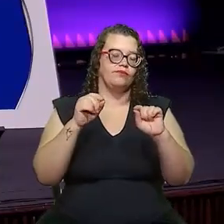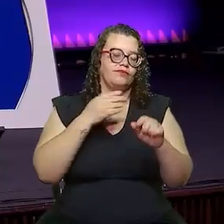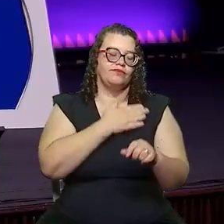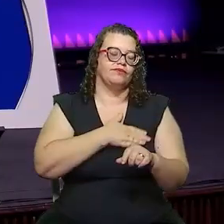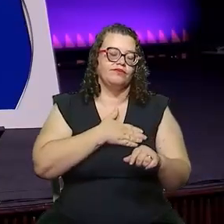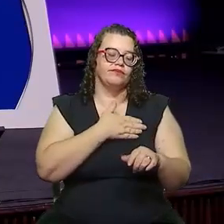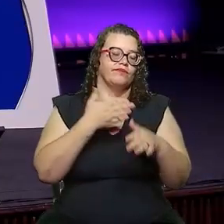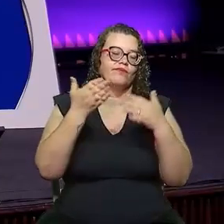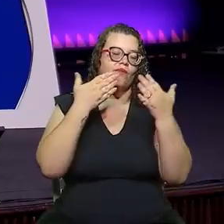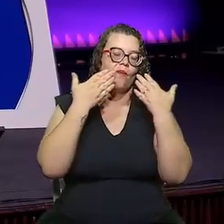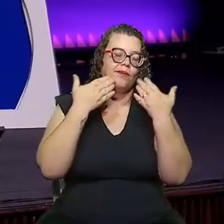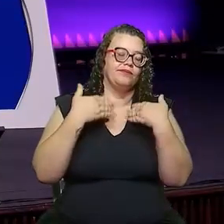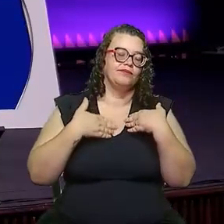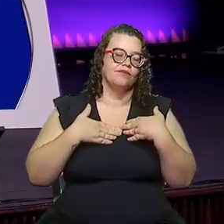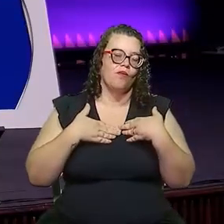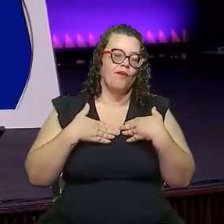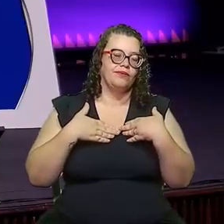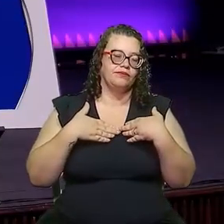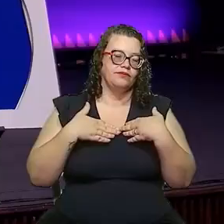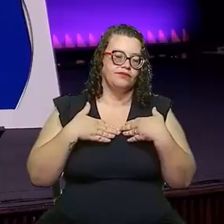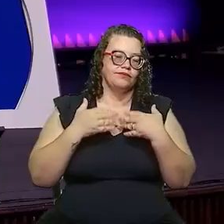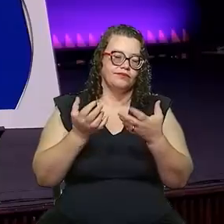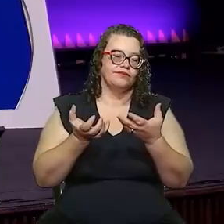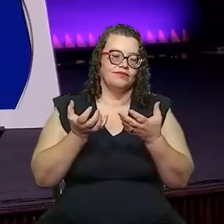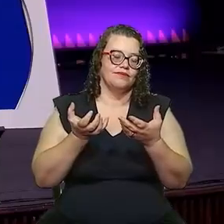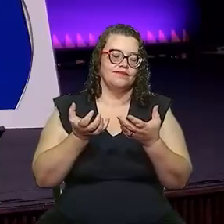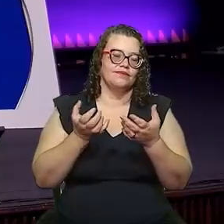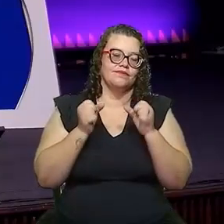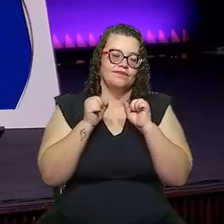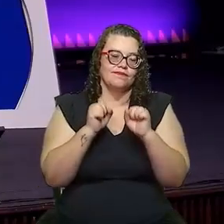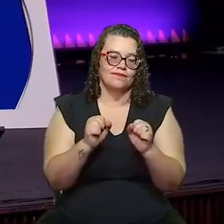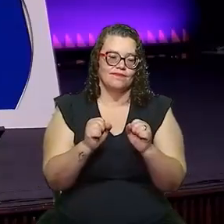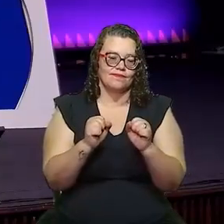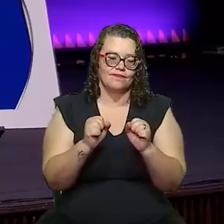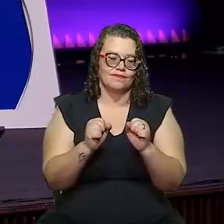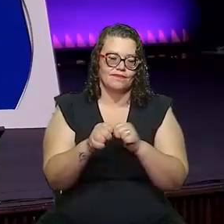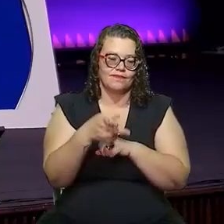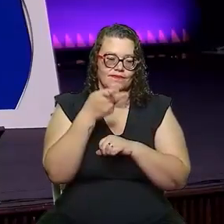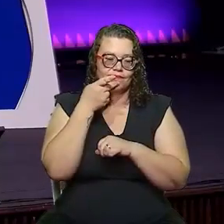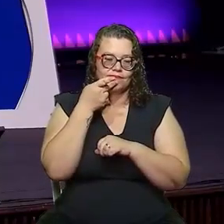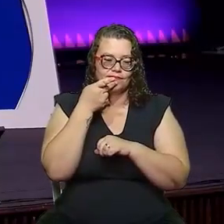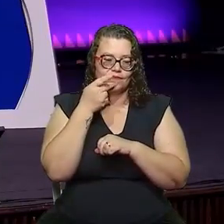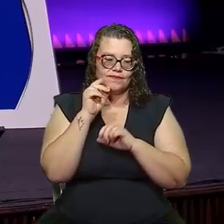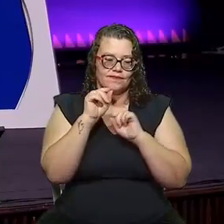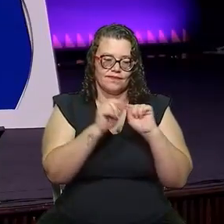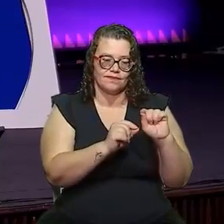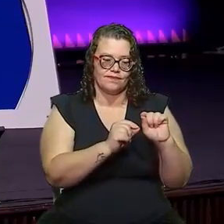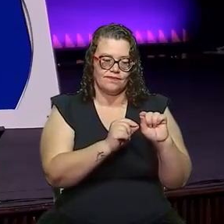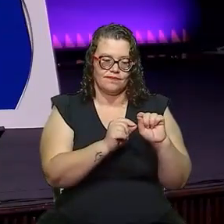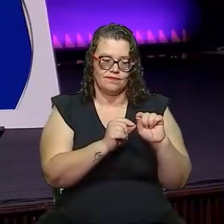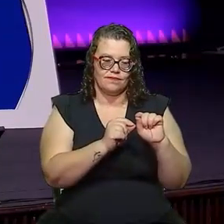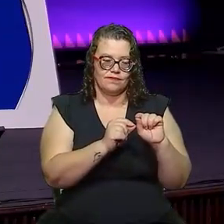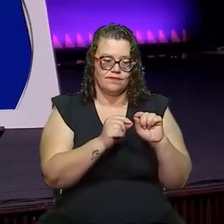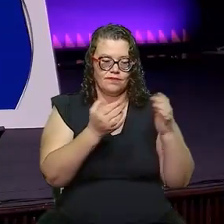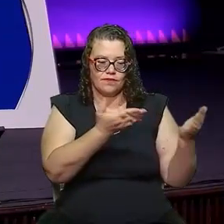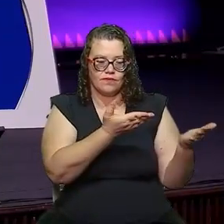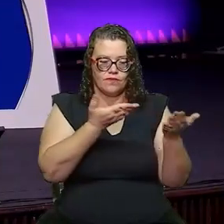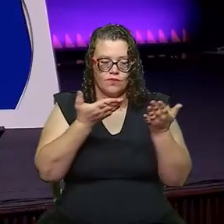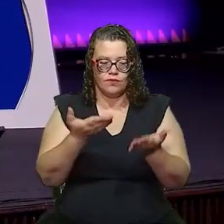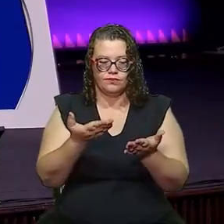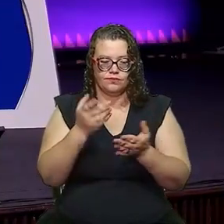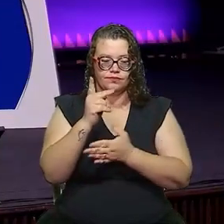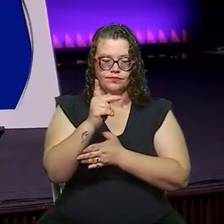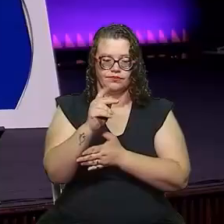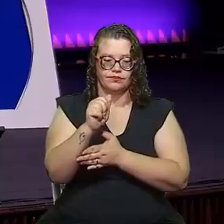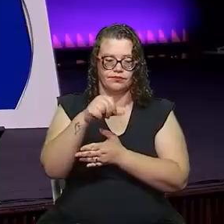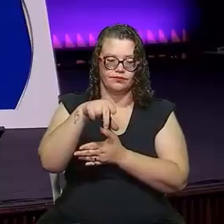pescoço o crachá dos participantes do evento. A segunda pessoa sentada é Paulo Scott, um homem negro de cabelos curtos, rente à cabeça